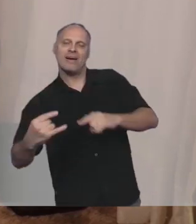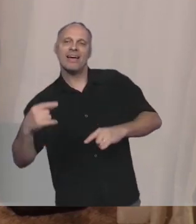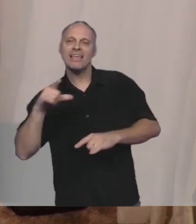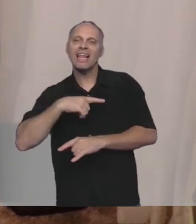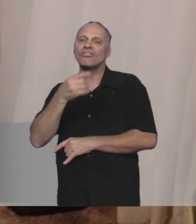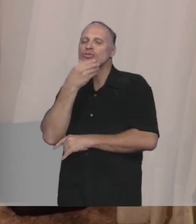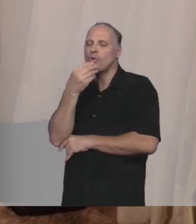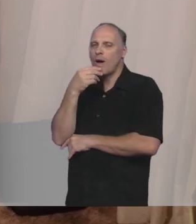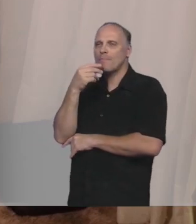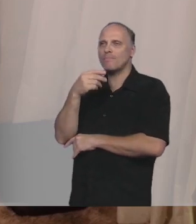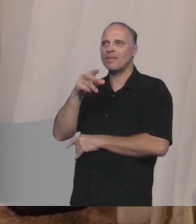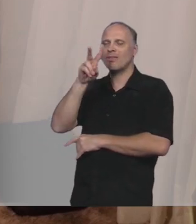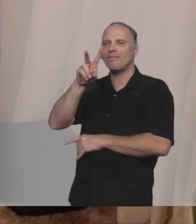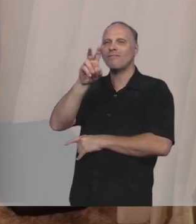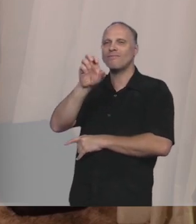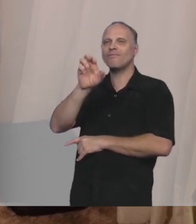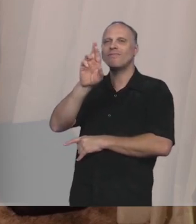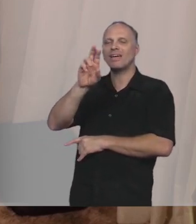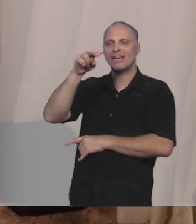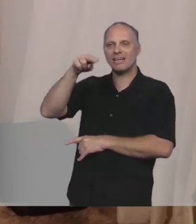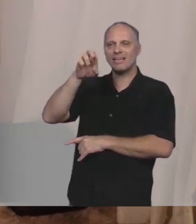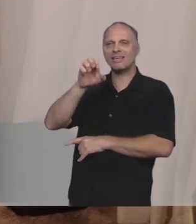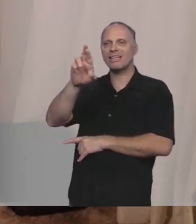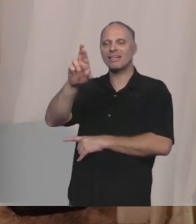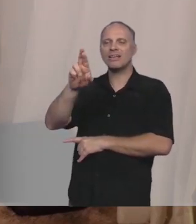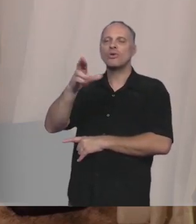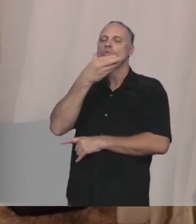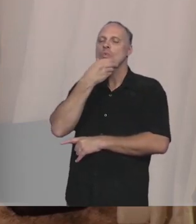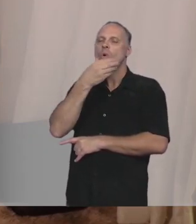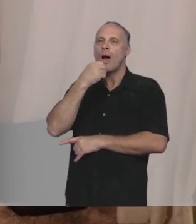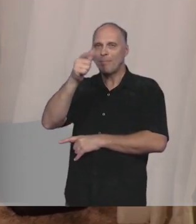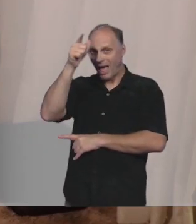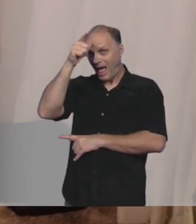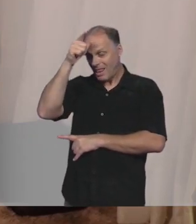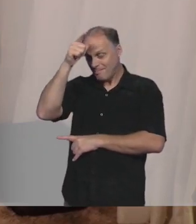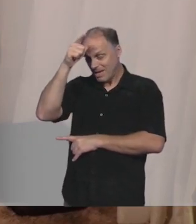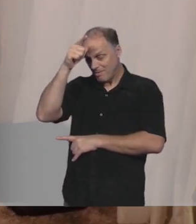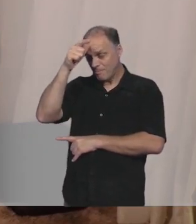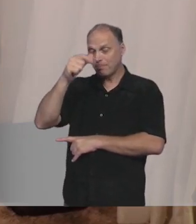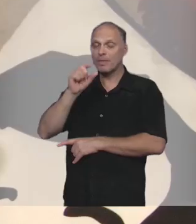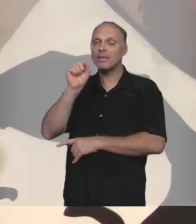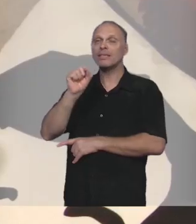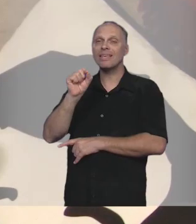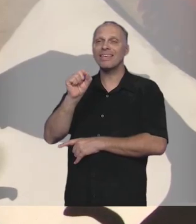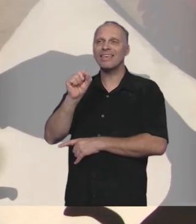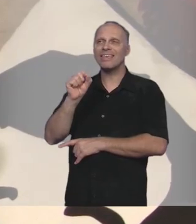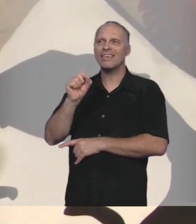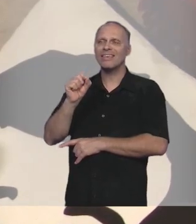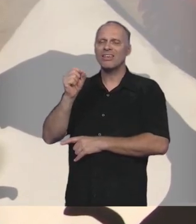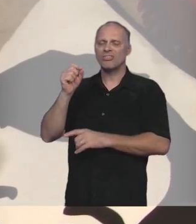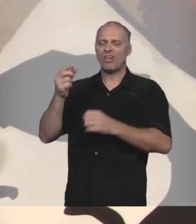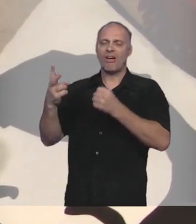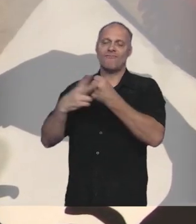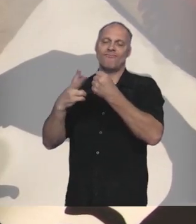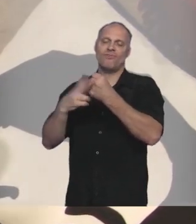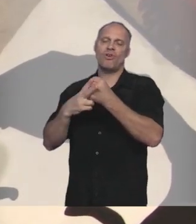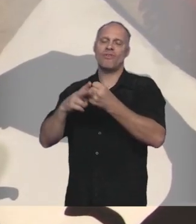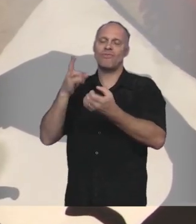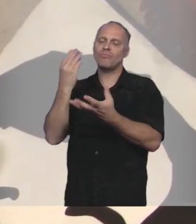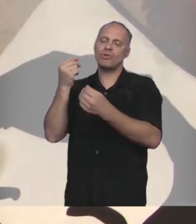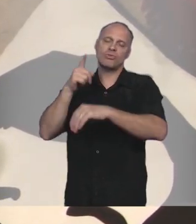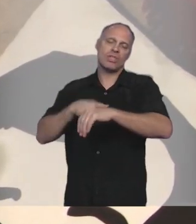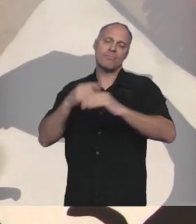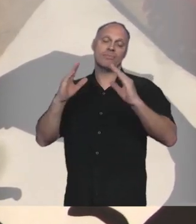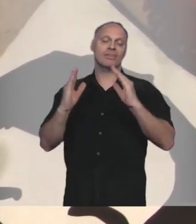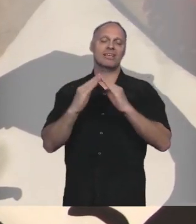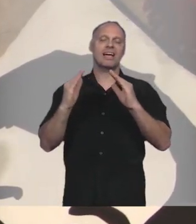germânica que estava viúvo, passava bastante tempo em casa, tomando, né, um traguinho, fumando.